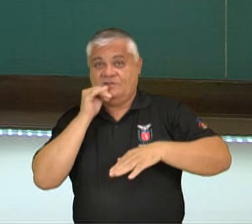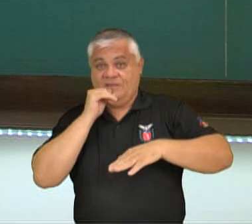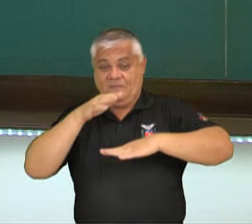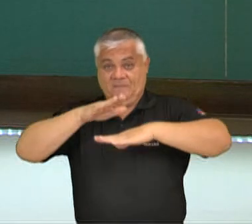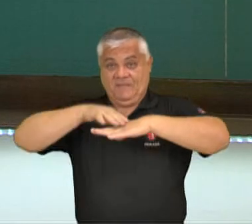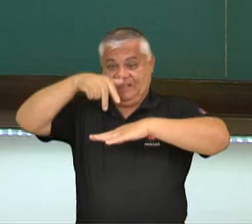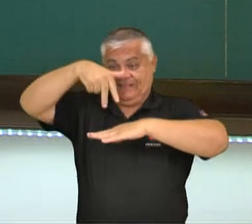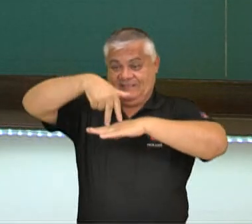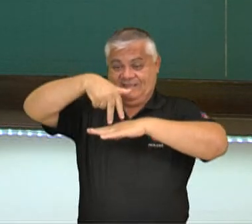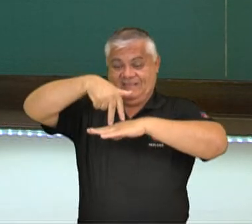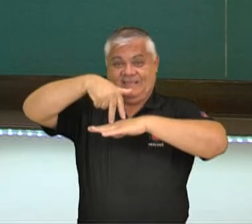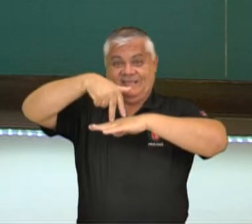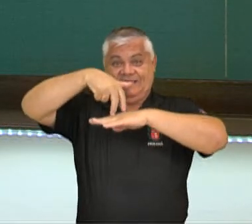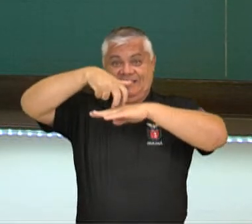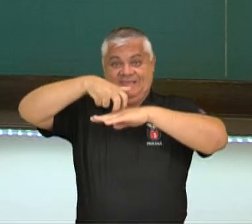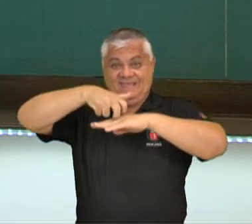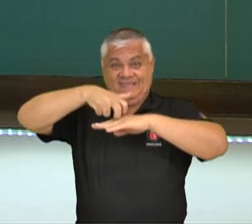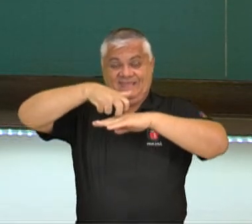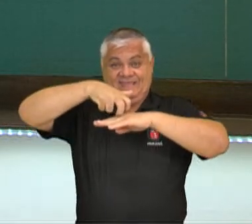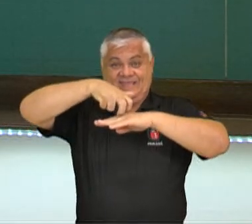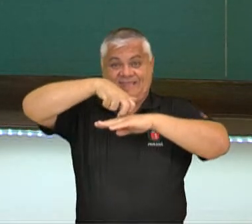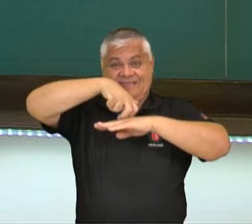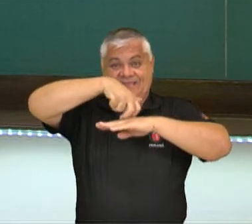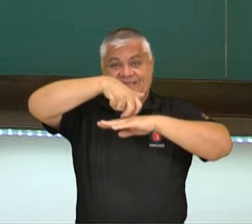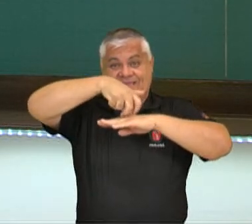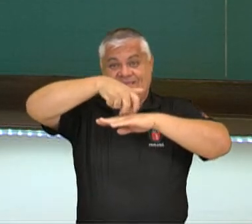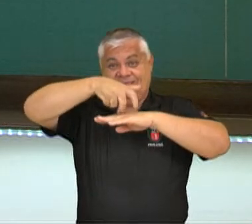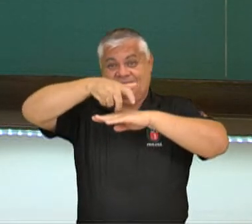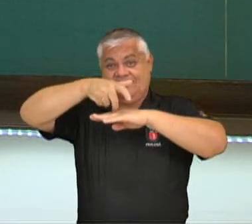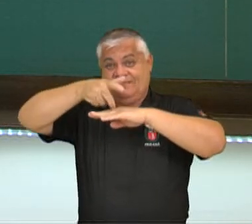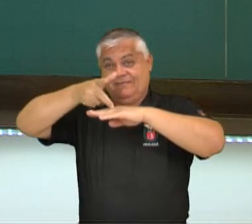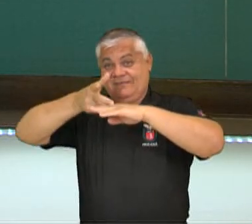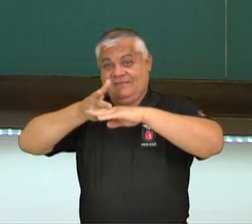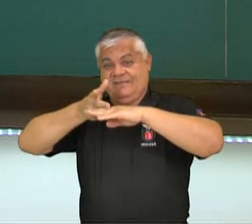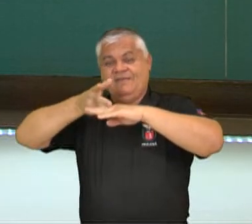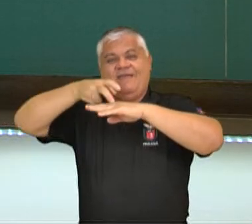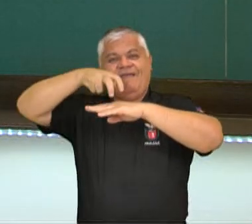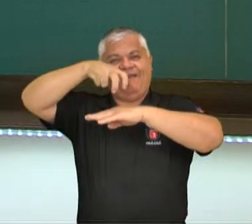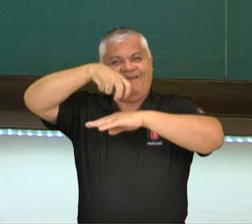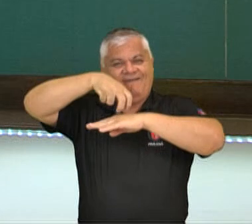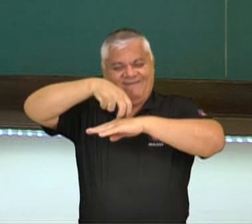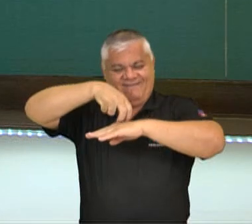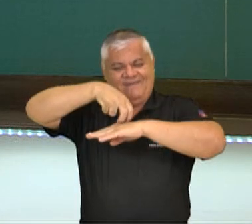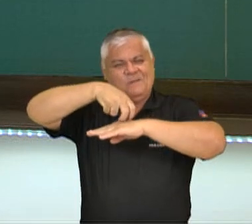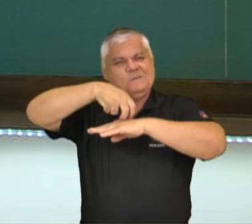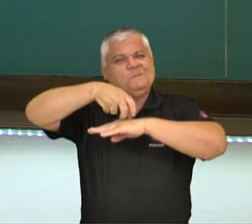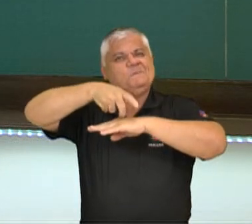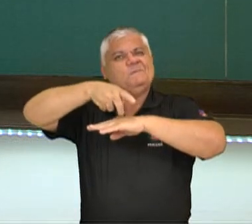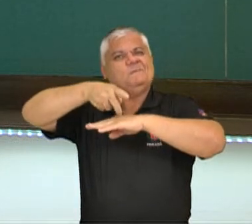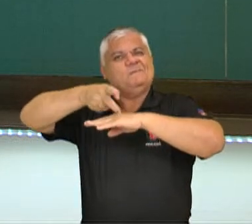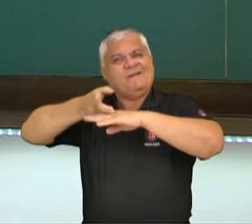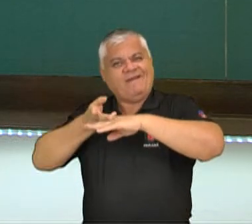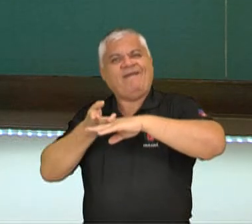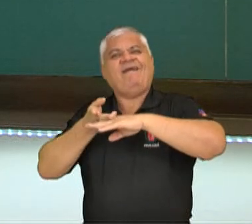da frente, então eu vou me agachar sobre a perna da frente e com a outra perna